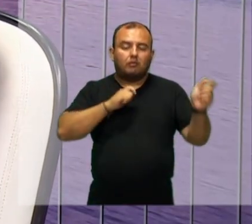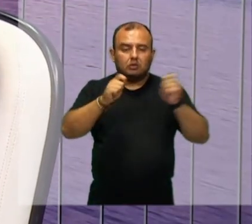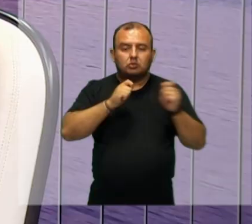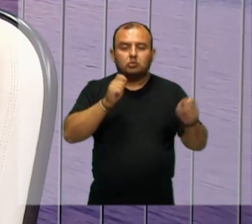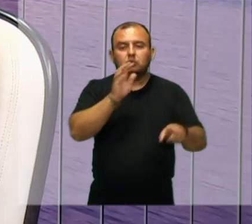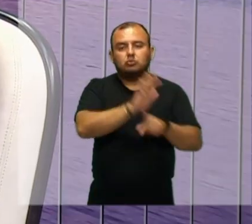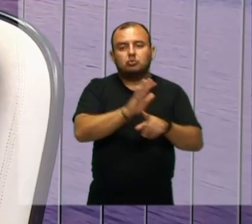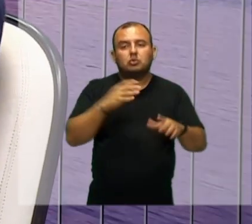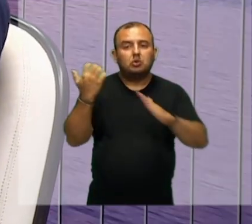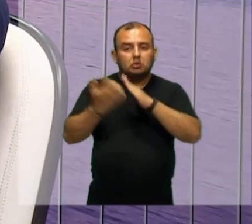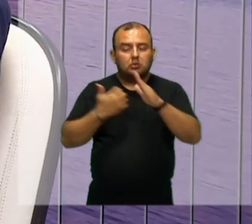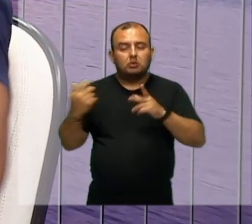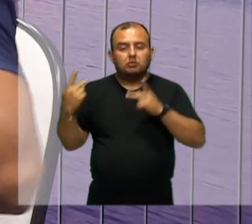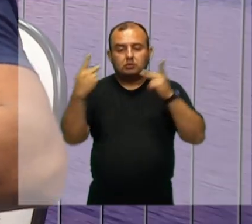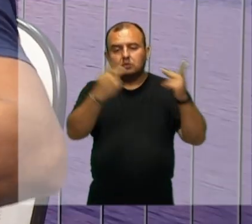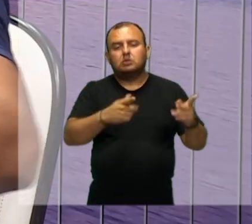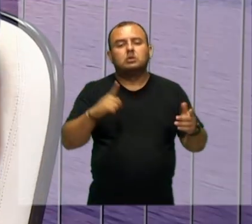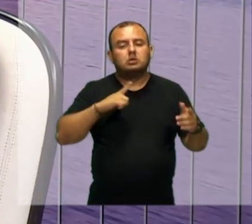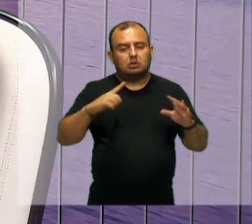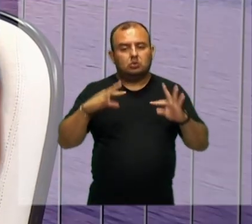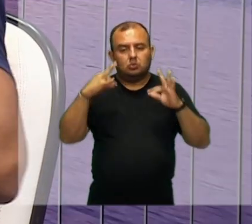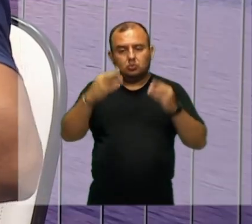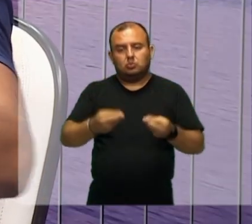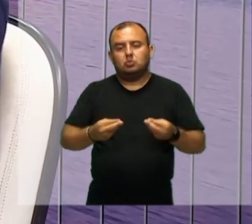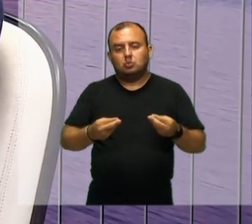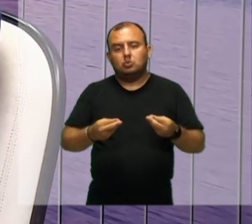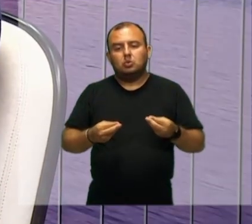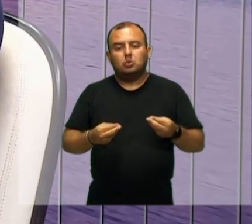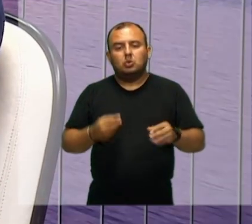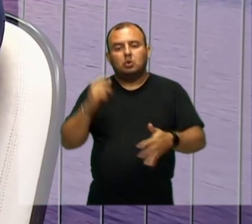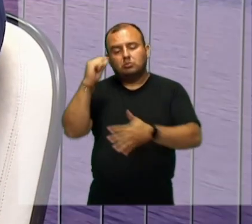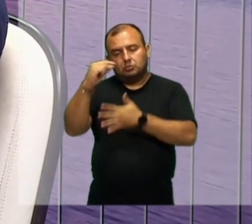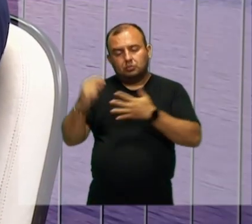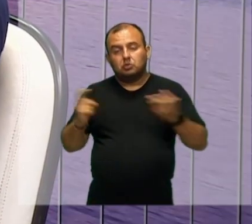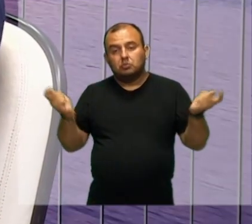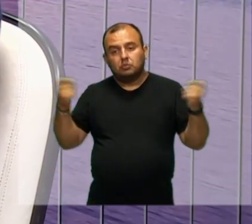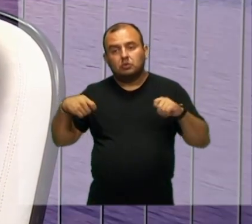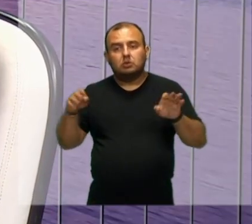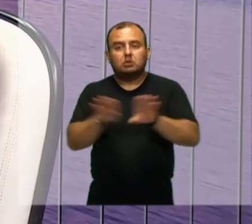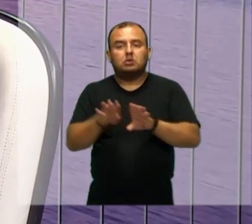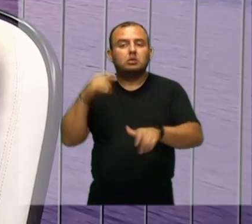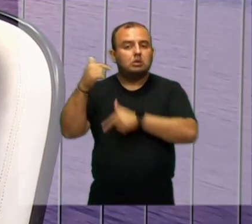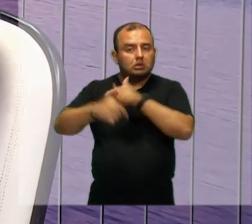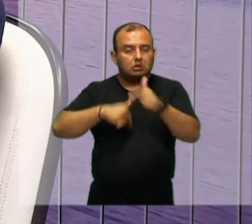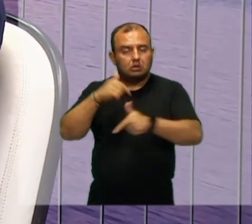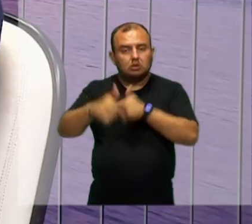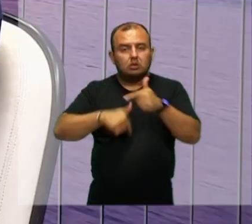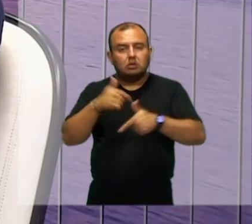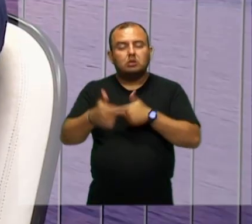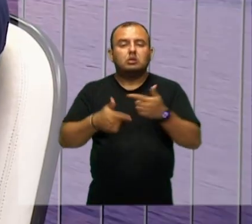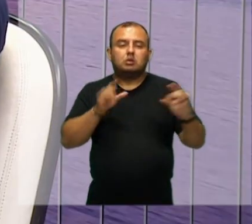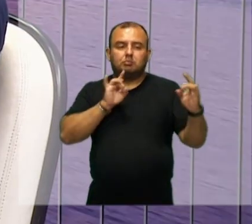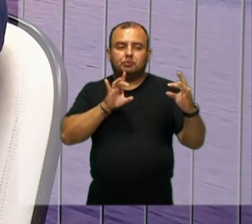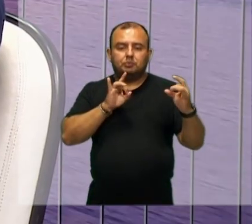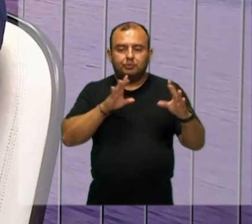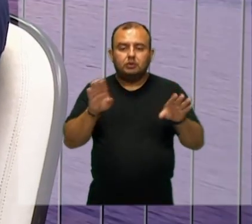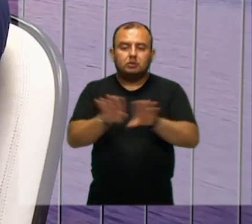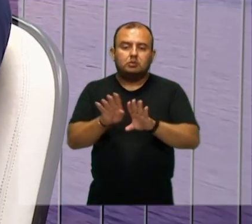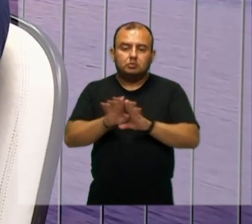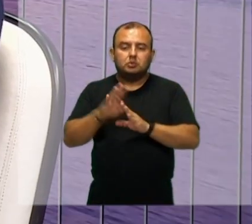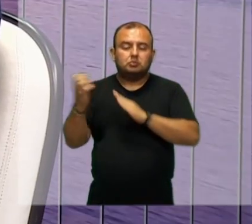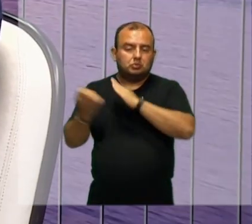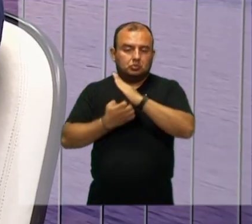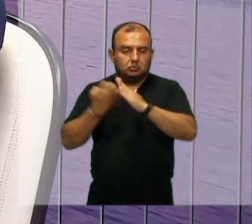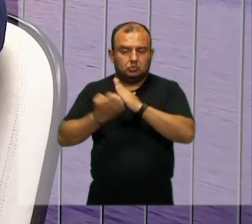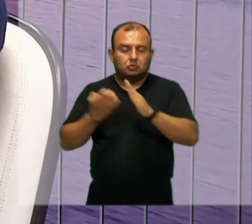eu vou na empresa. Existe toda uma gama de possibilidades de trabalhar esse feedback também para os empresários